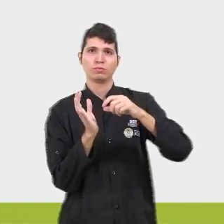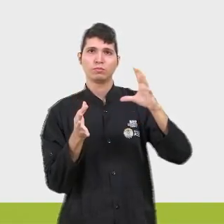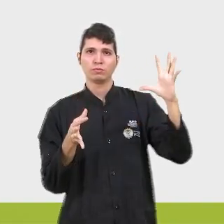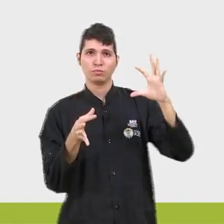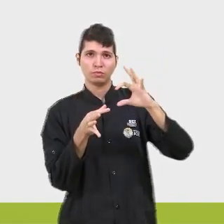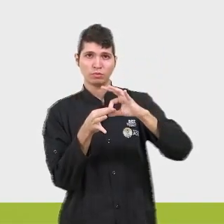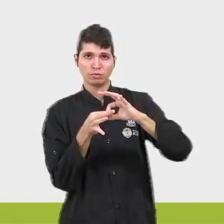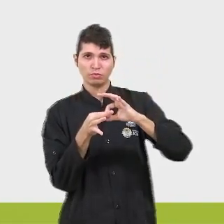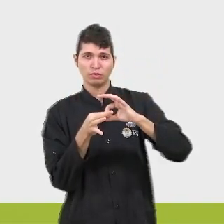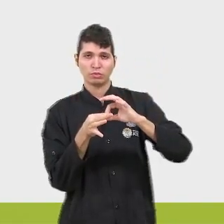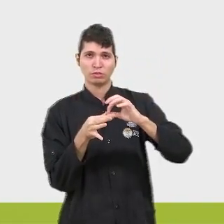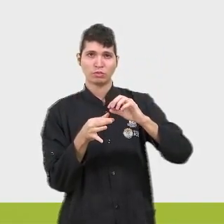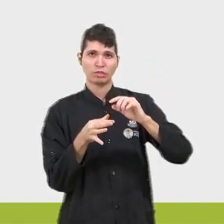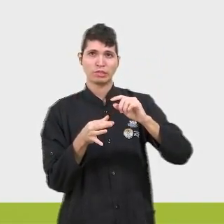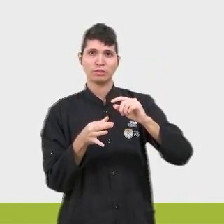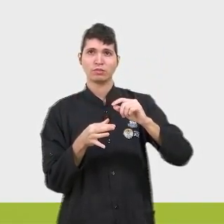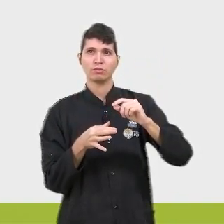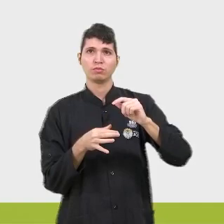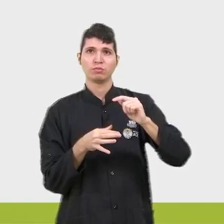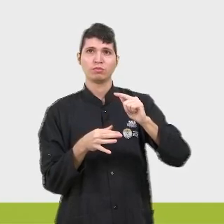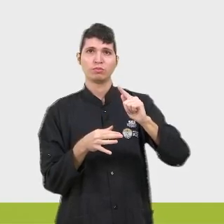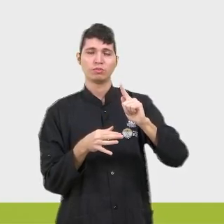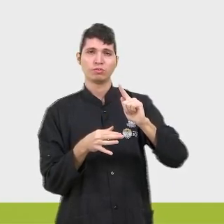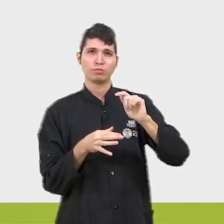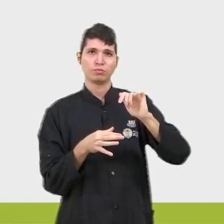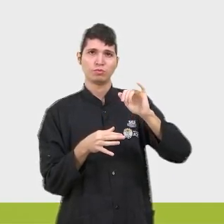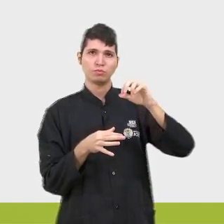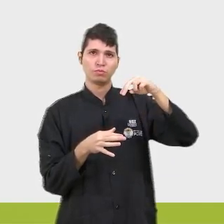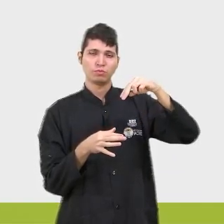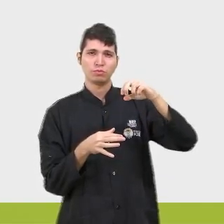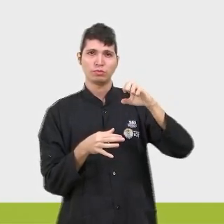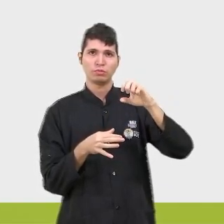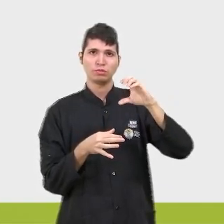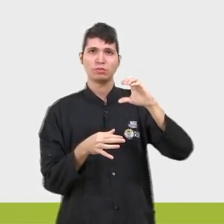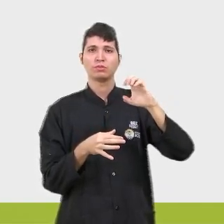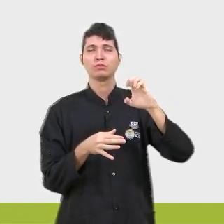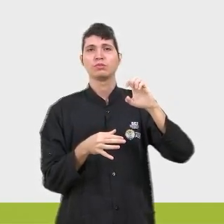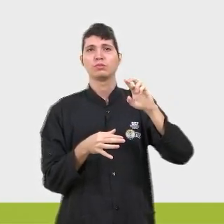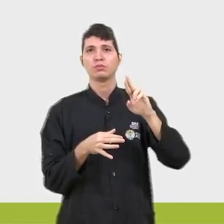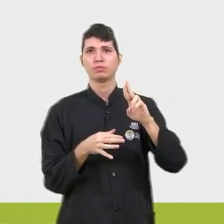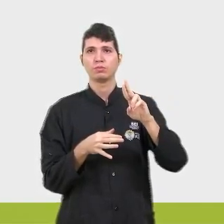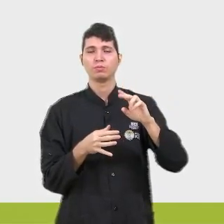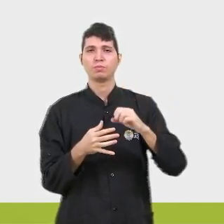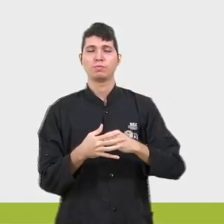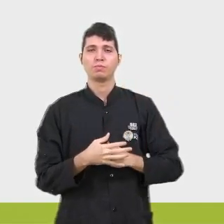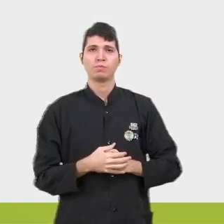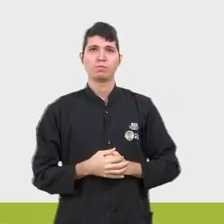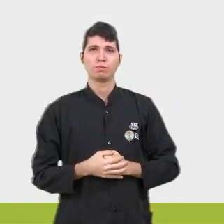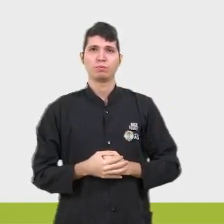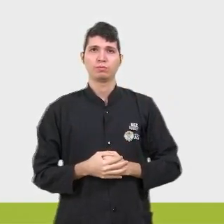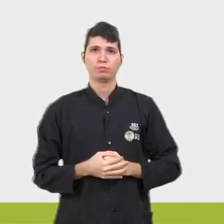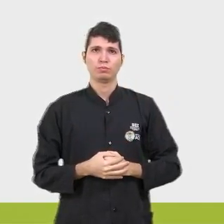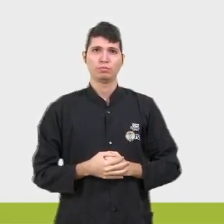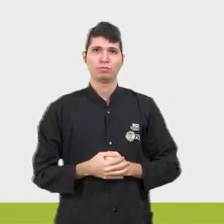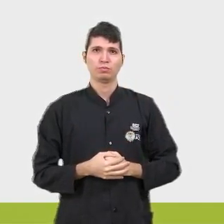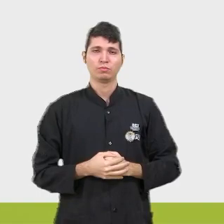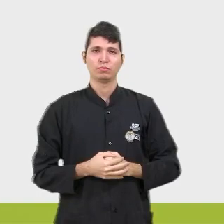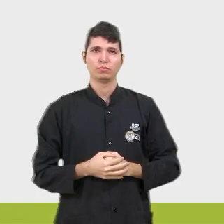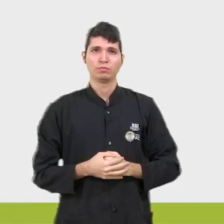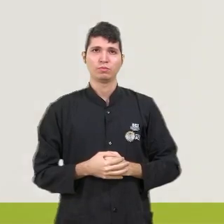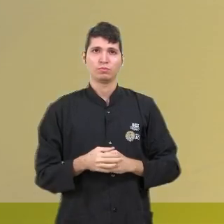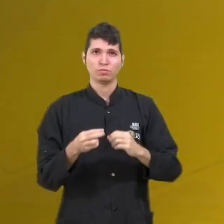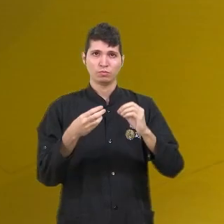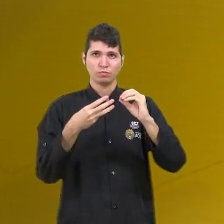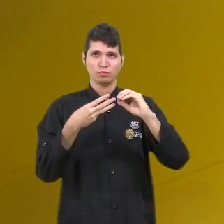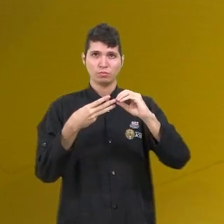gineceu, a gente chama isso aqui de estigma, chama isso aqui de estilete, e aí uma das células formou um tubo aqui